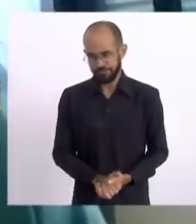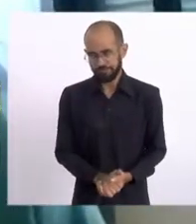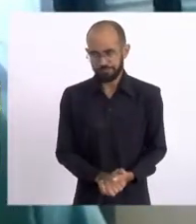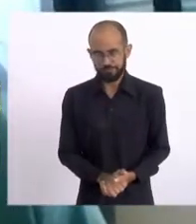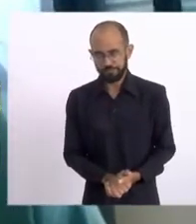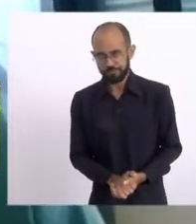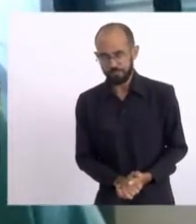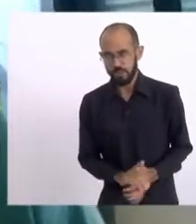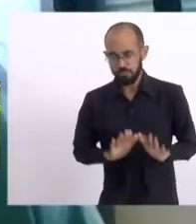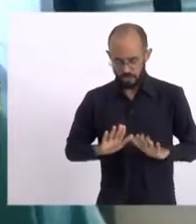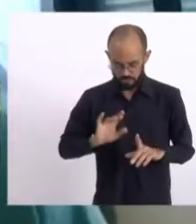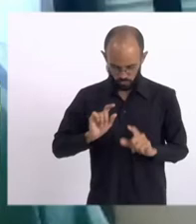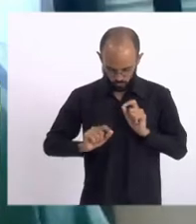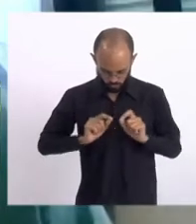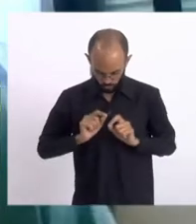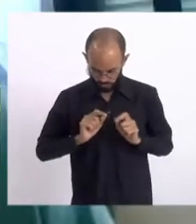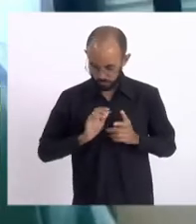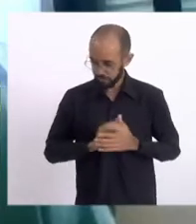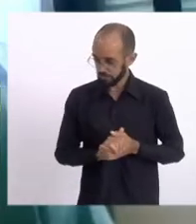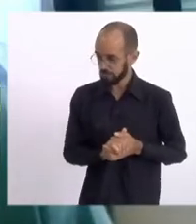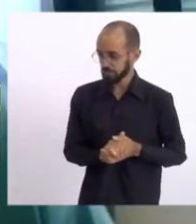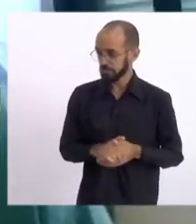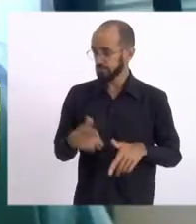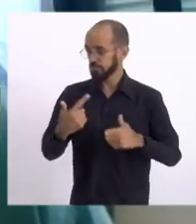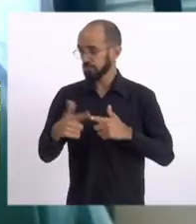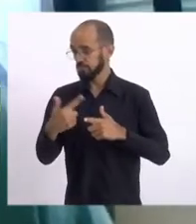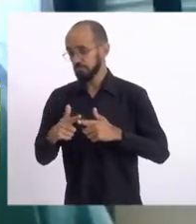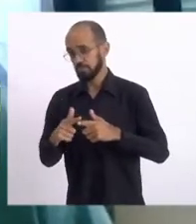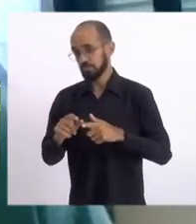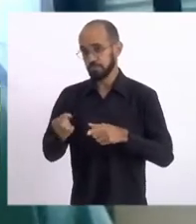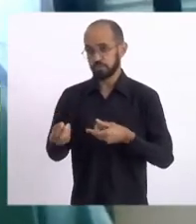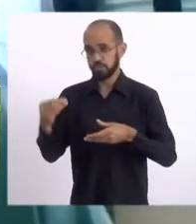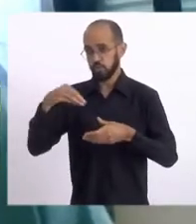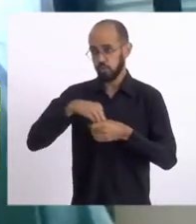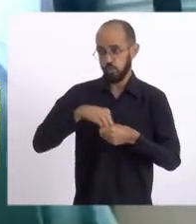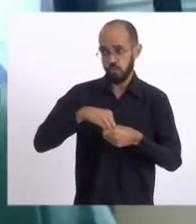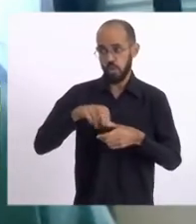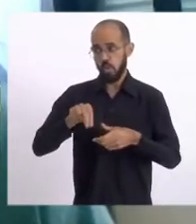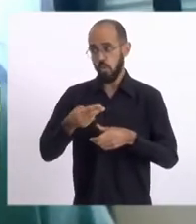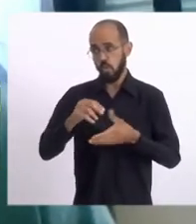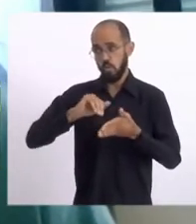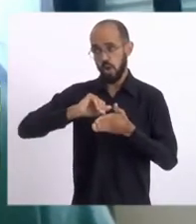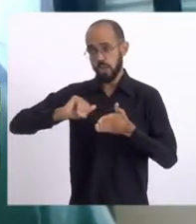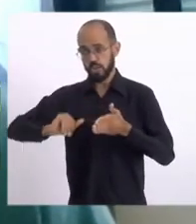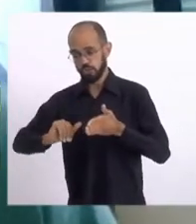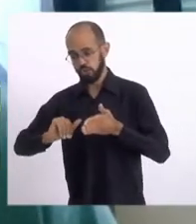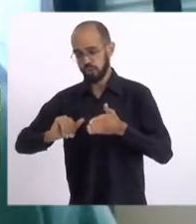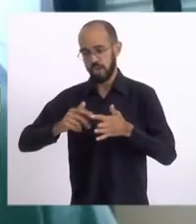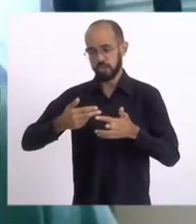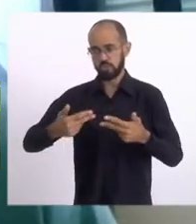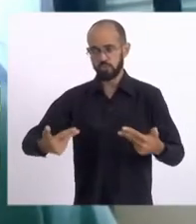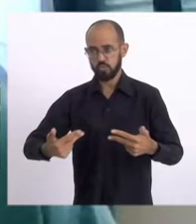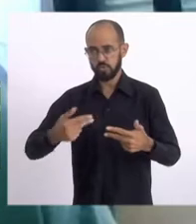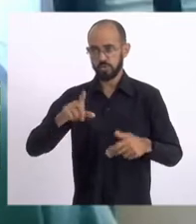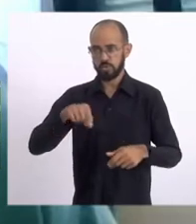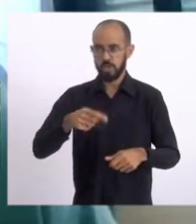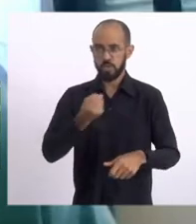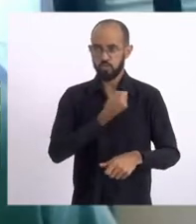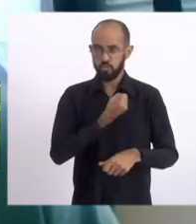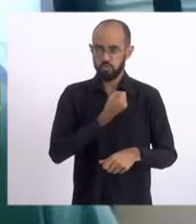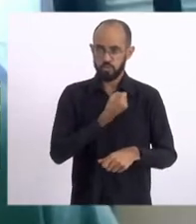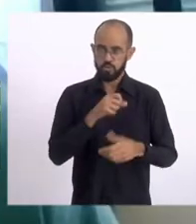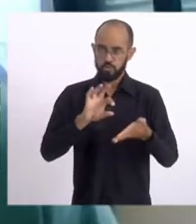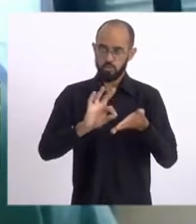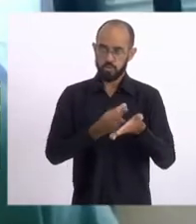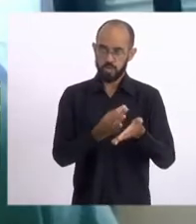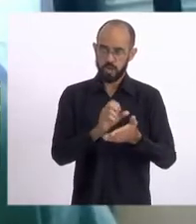a questão de incluir ou excluir coisas que são no mérito do contrato de seguro,